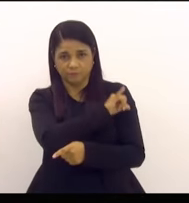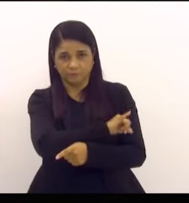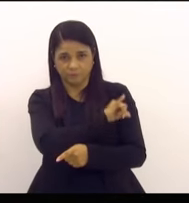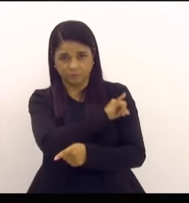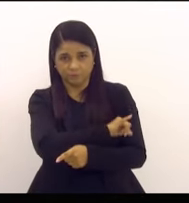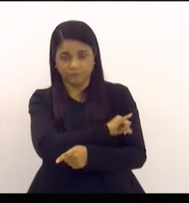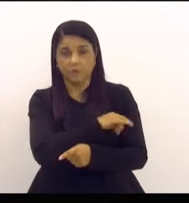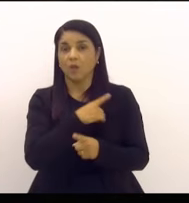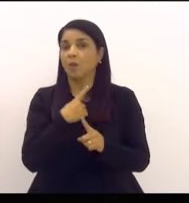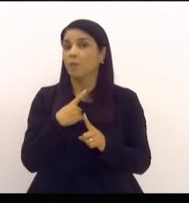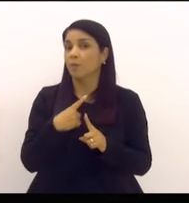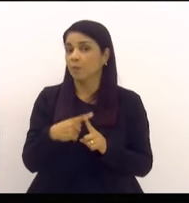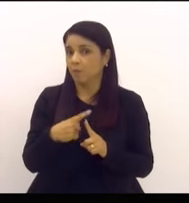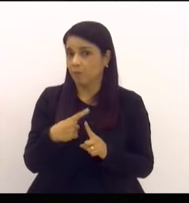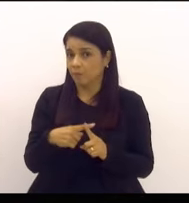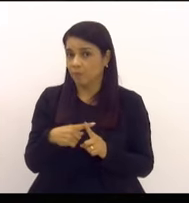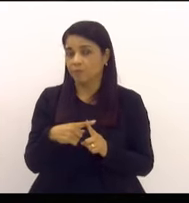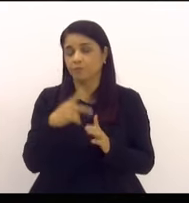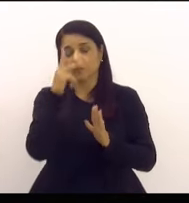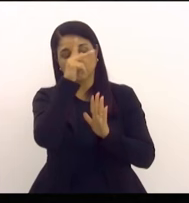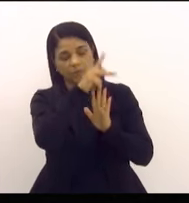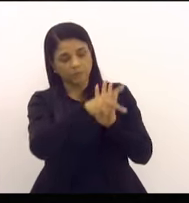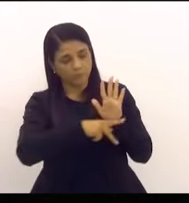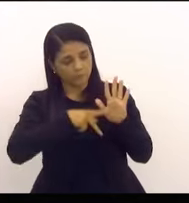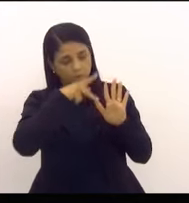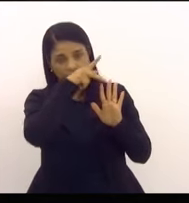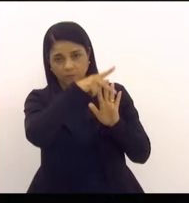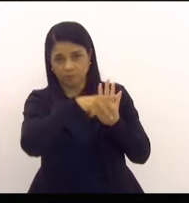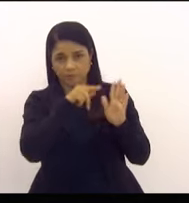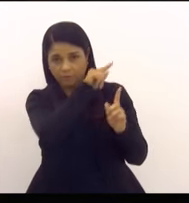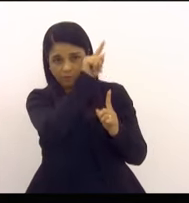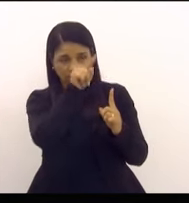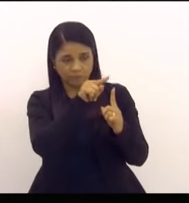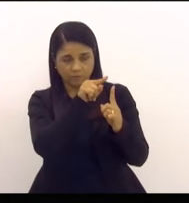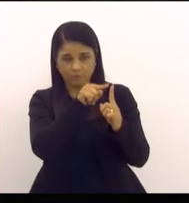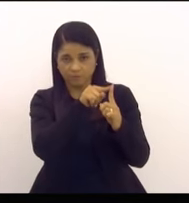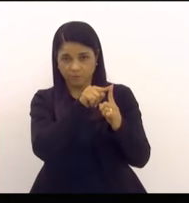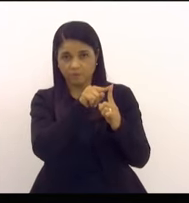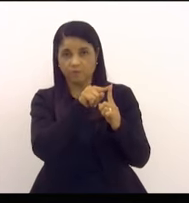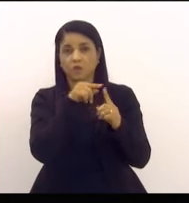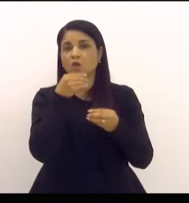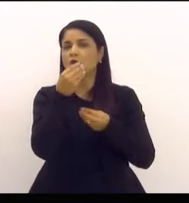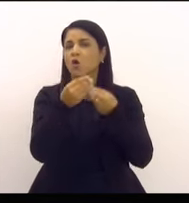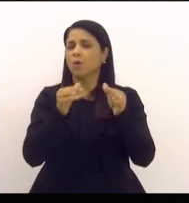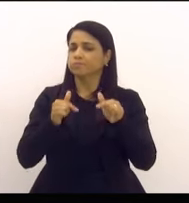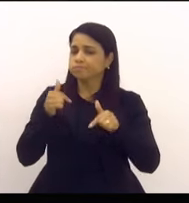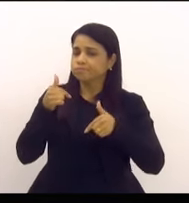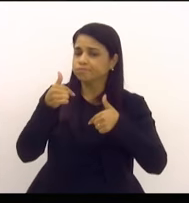quê? Porque é um protocolo de intenções de como vai funcionar